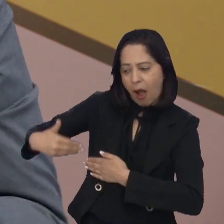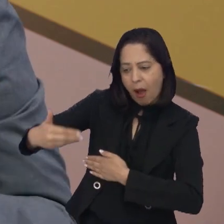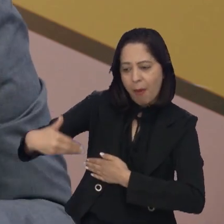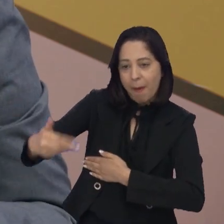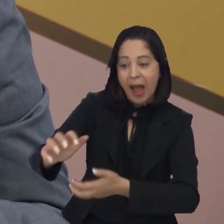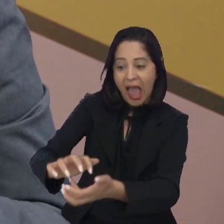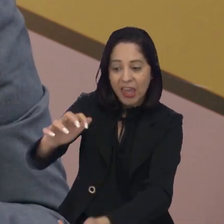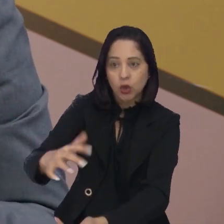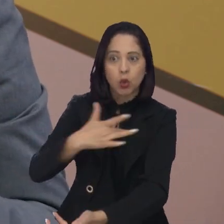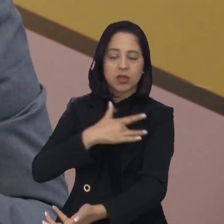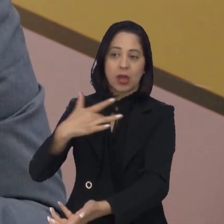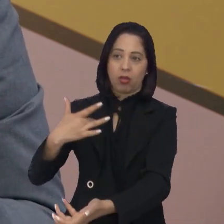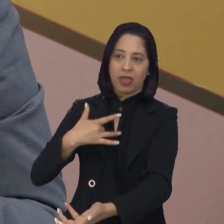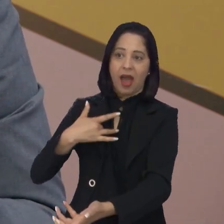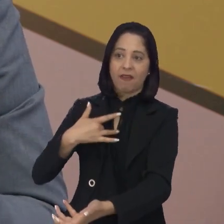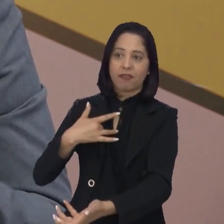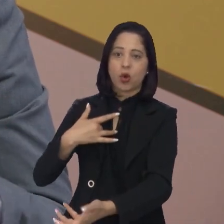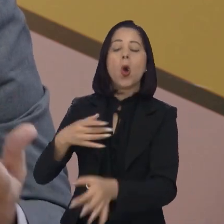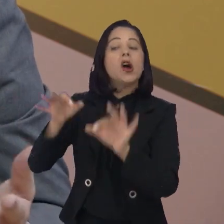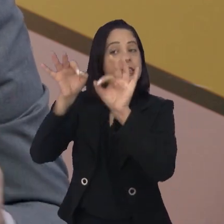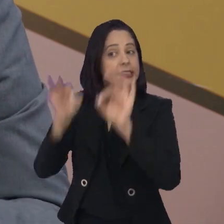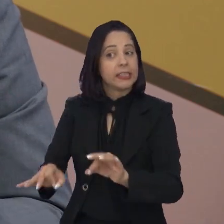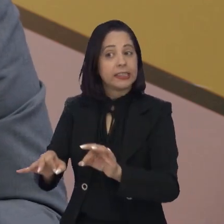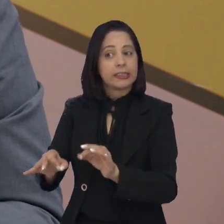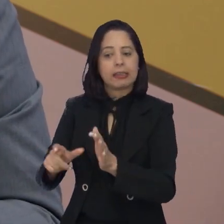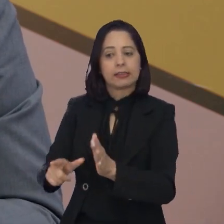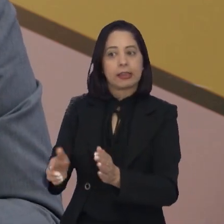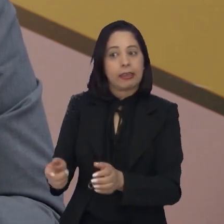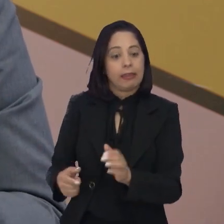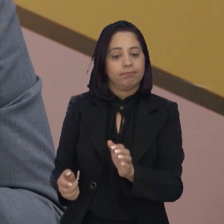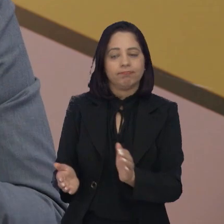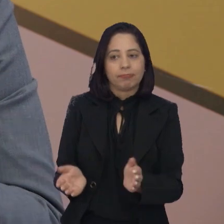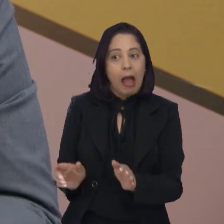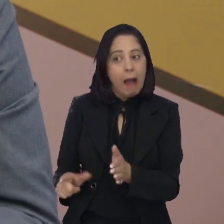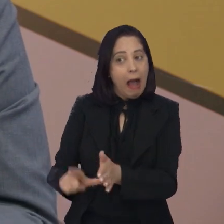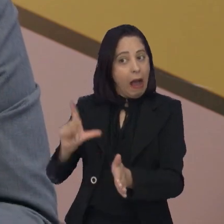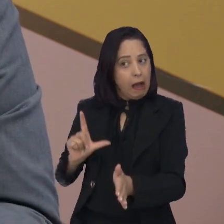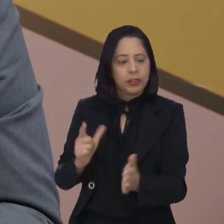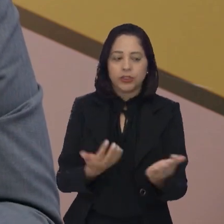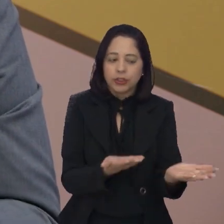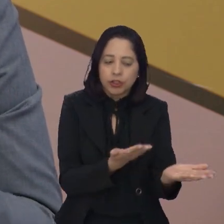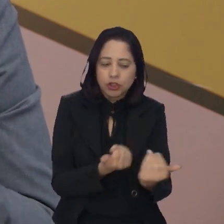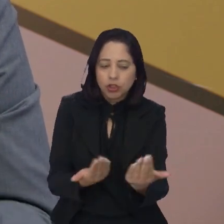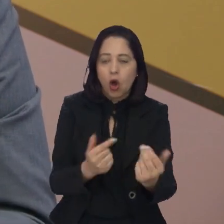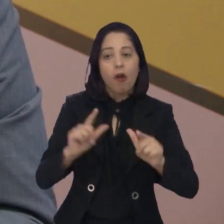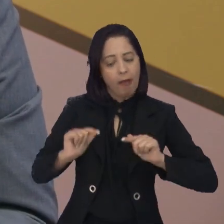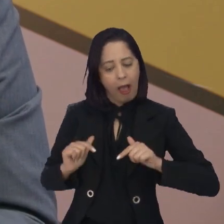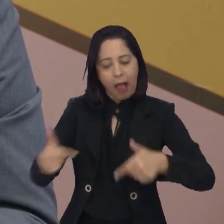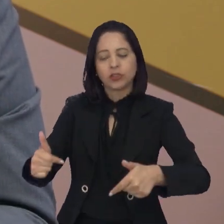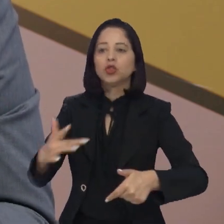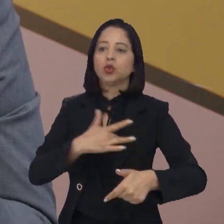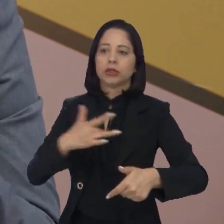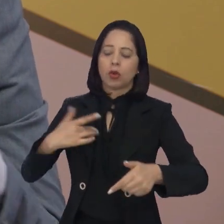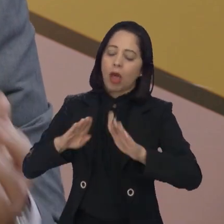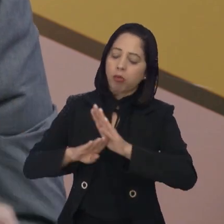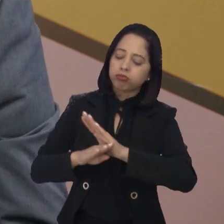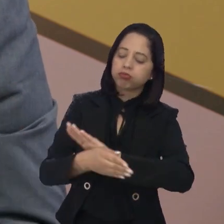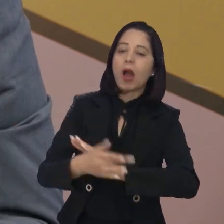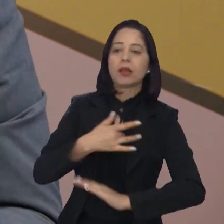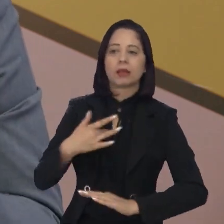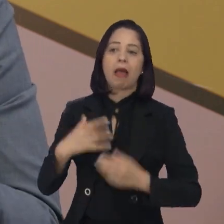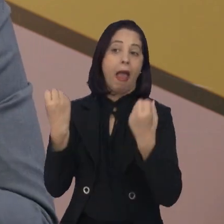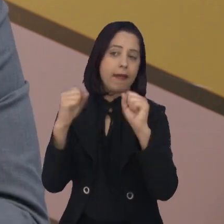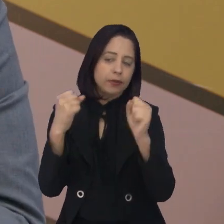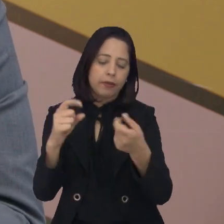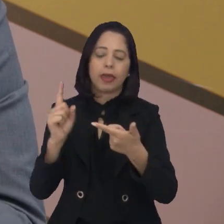certamente tiveram uma vida com muito mais atitudes, hábitos mais saudáveis, com relação à atividade